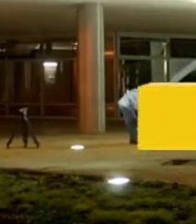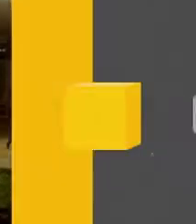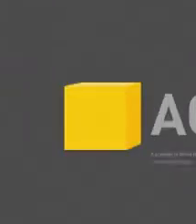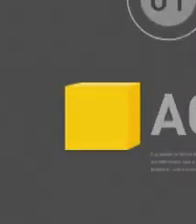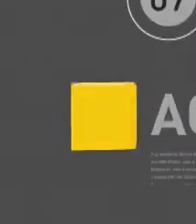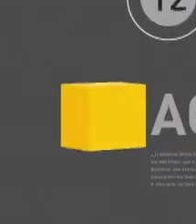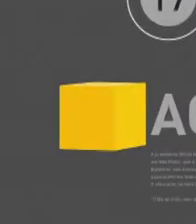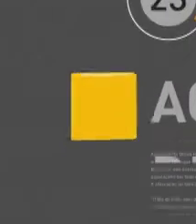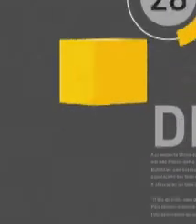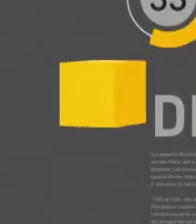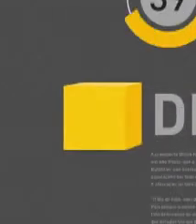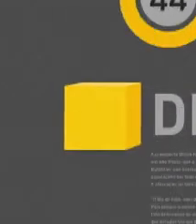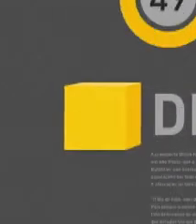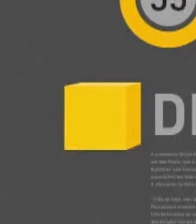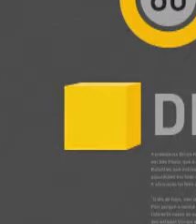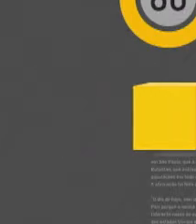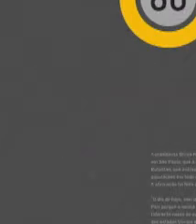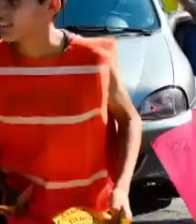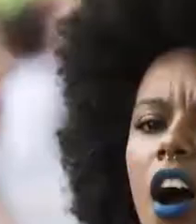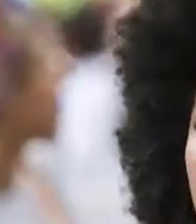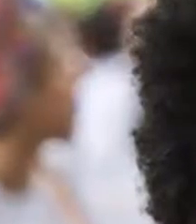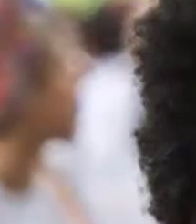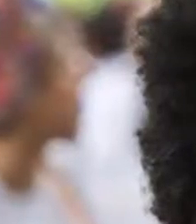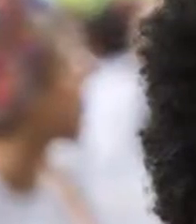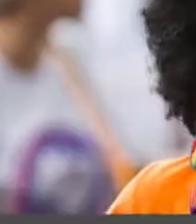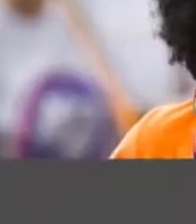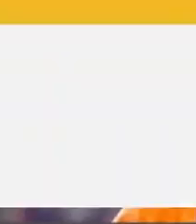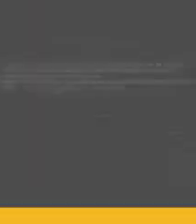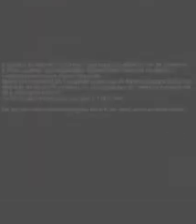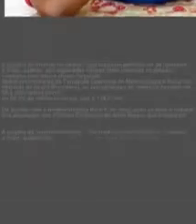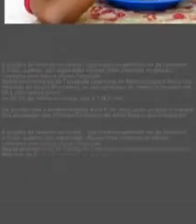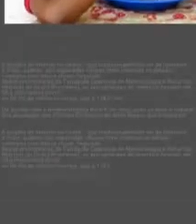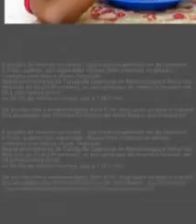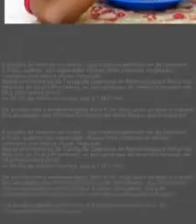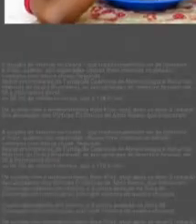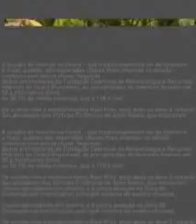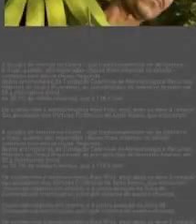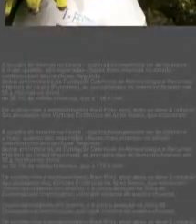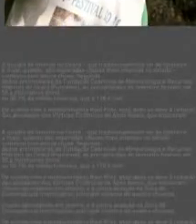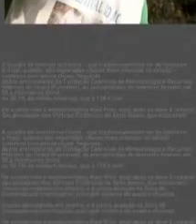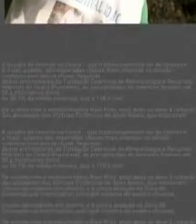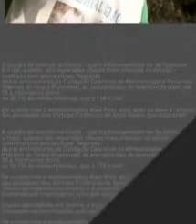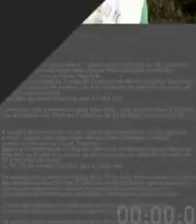Transcrição e Legendas por